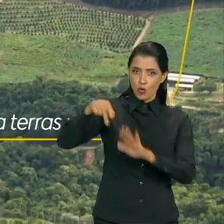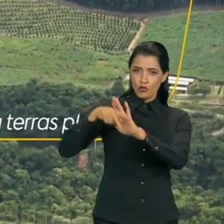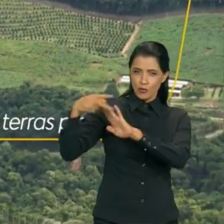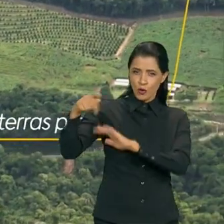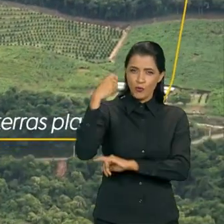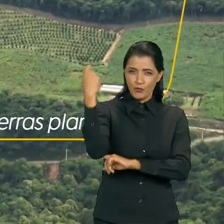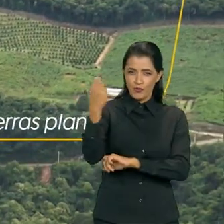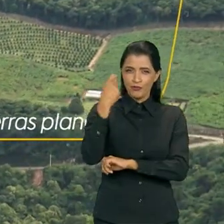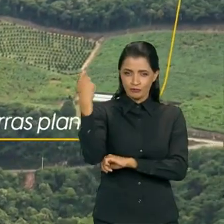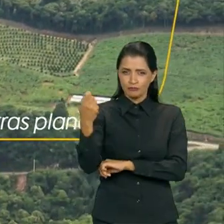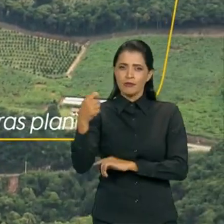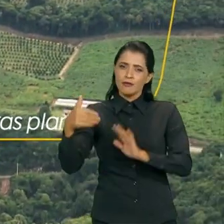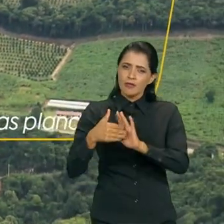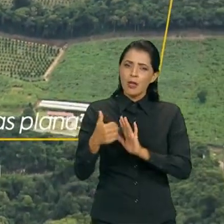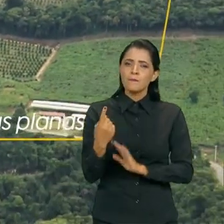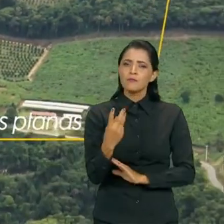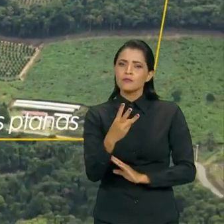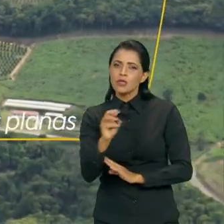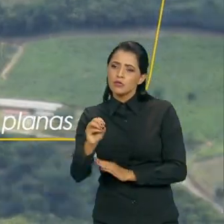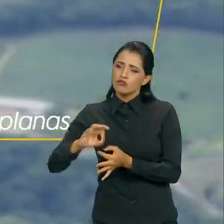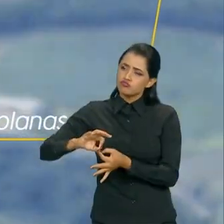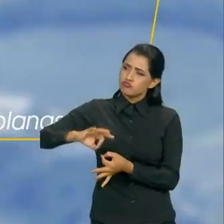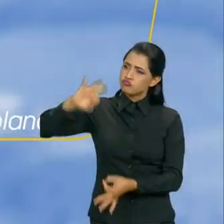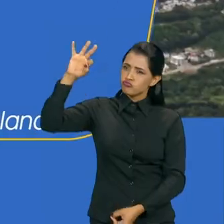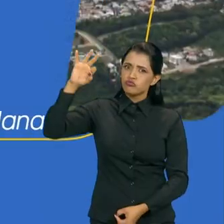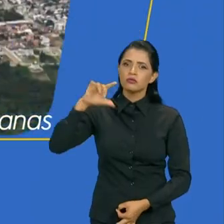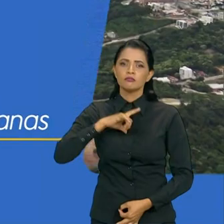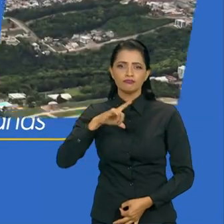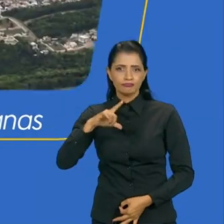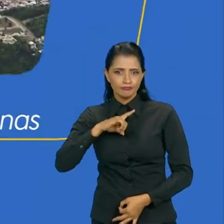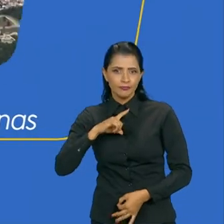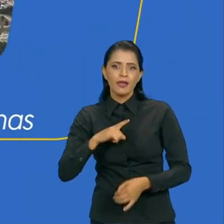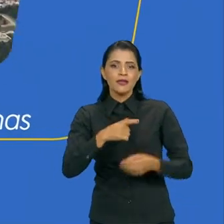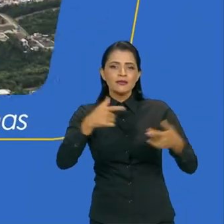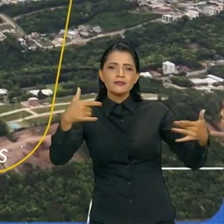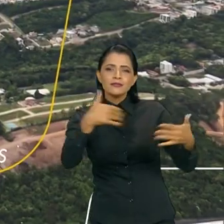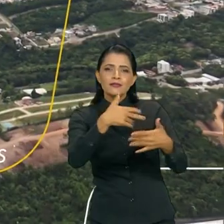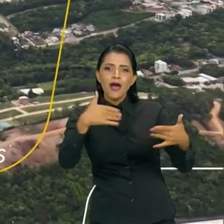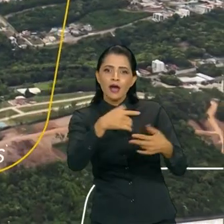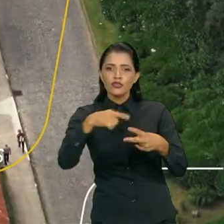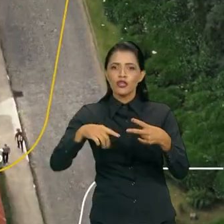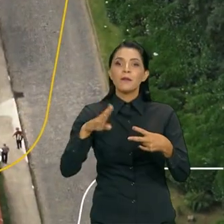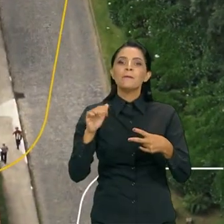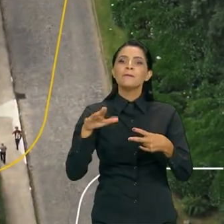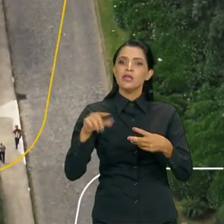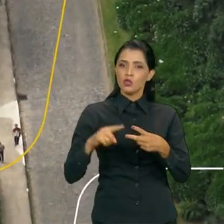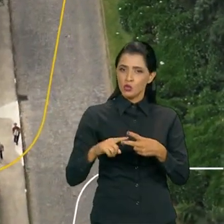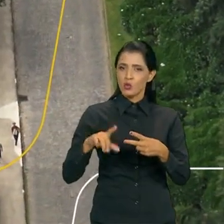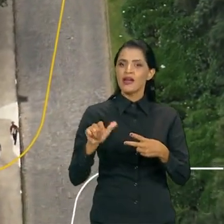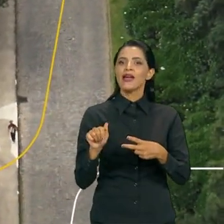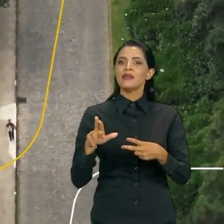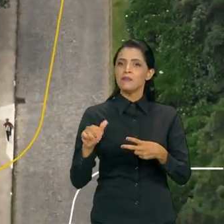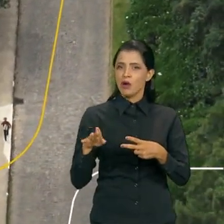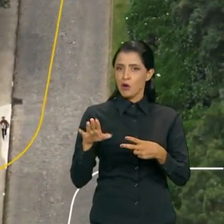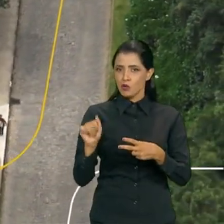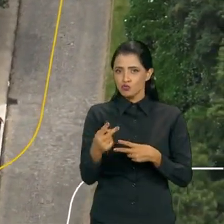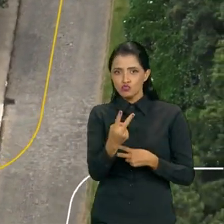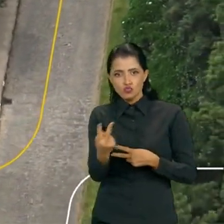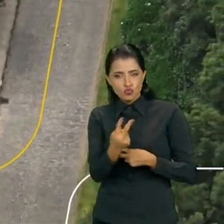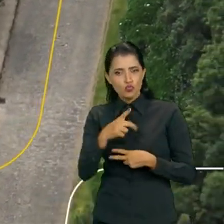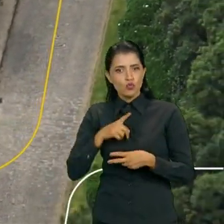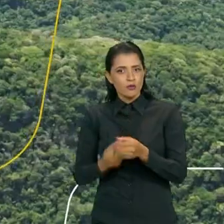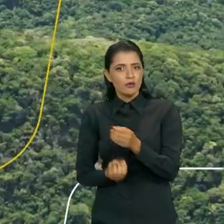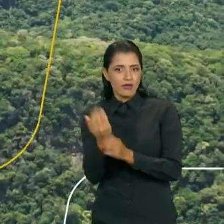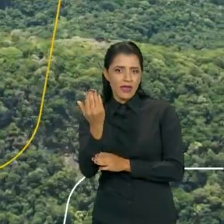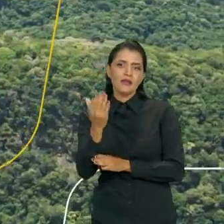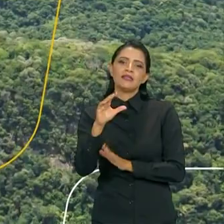Nordeste gaúcho. De até 1.300 metros de altura, surgem cidades como Bento Gonçalves e Garibaldi, fundadas no fim do